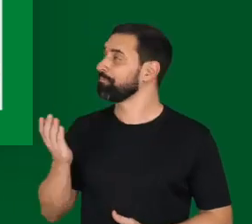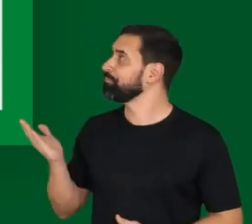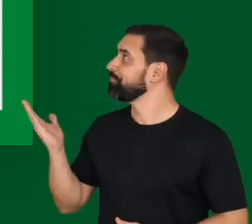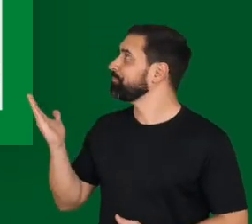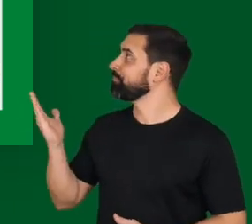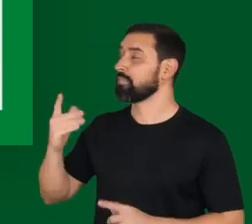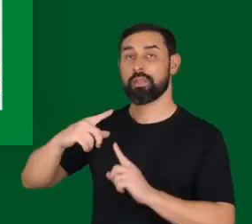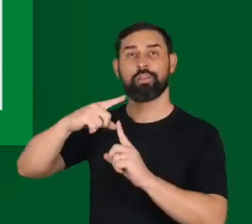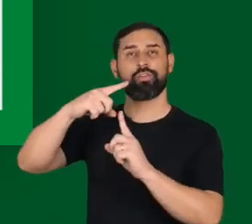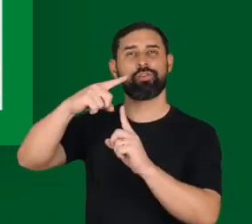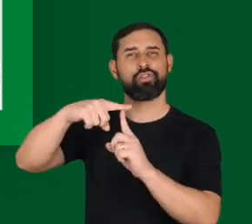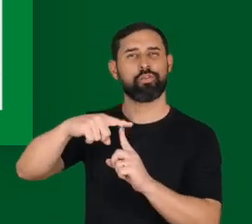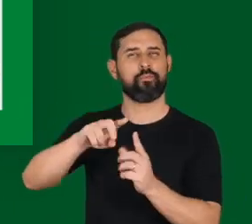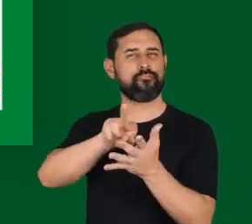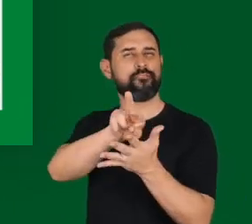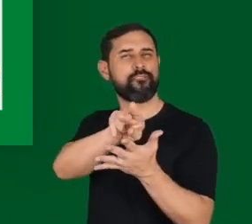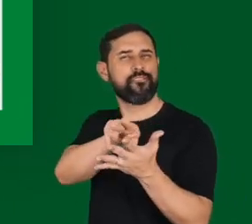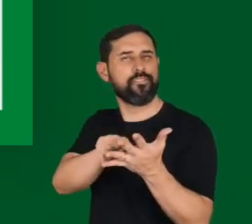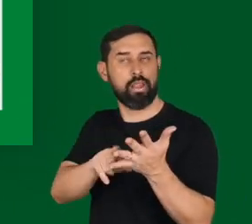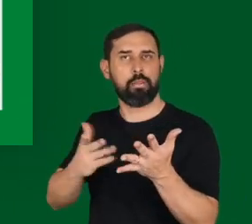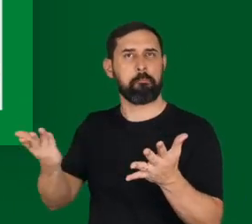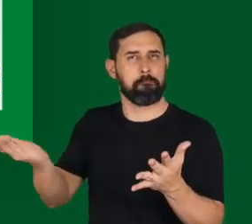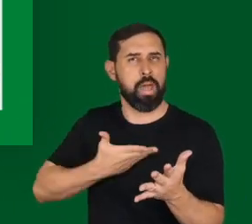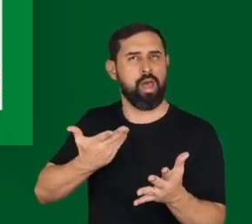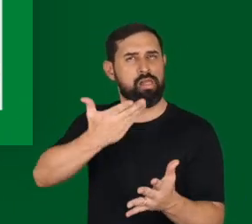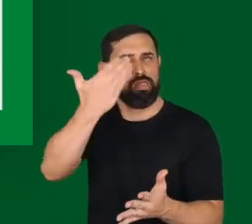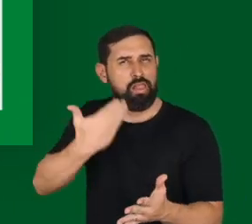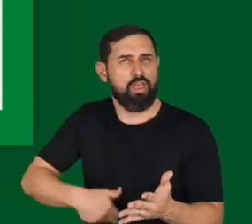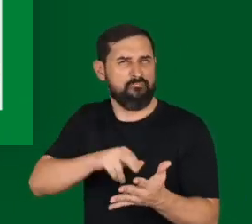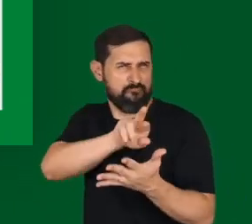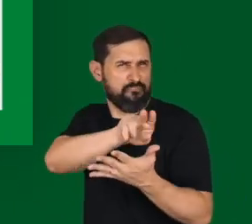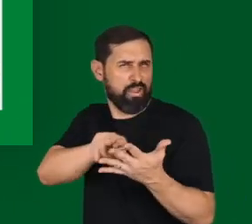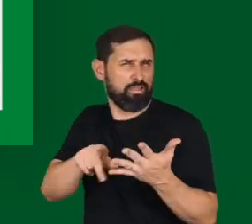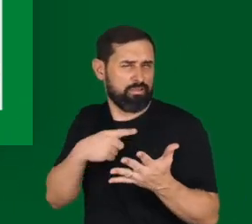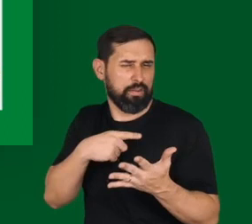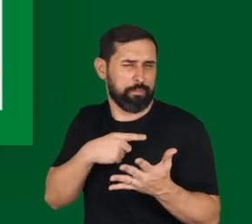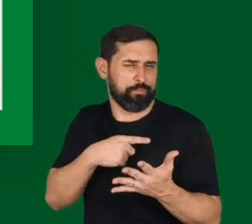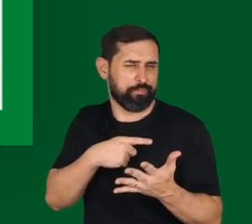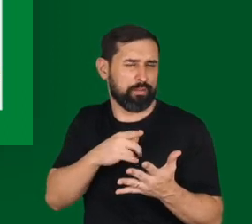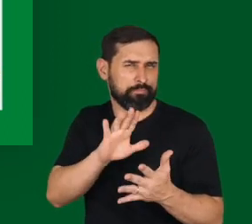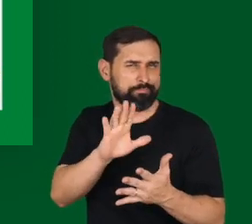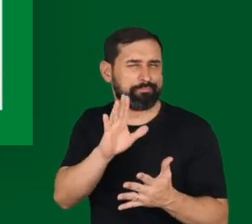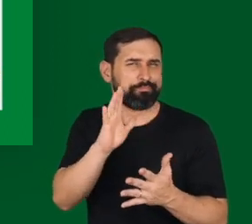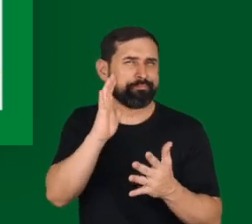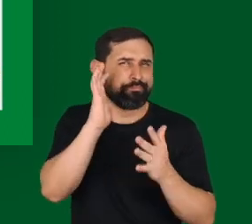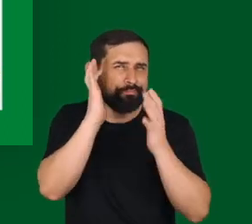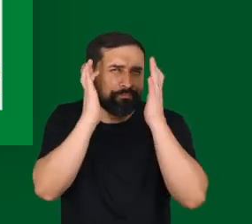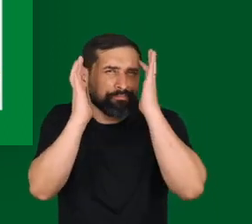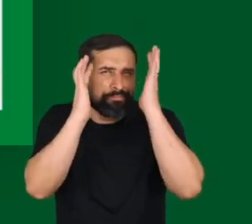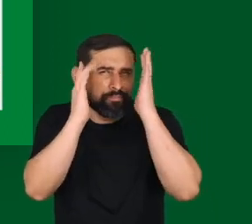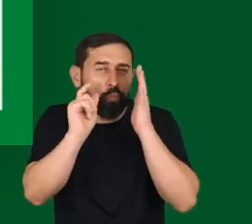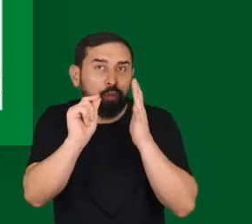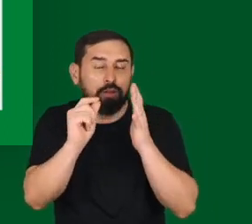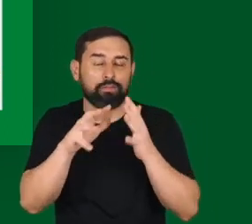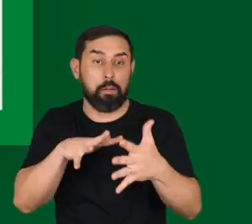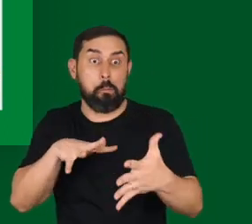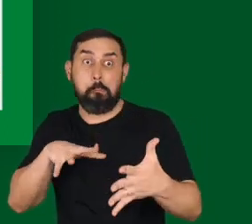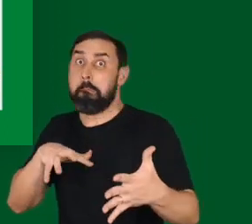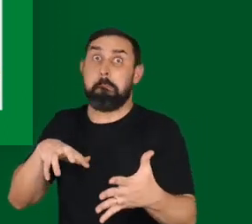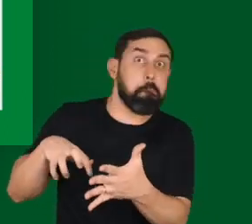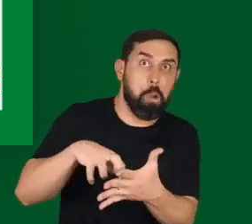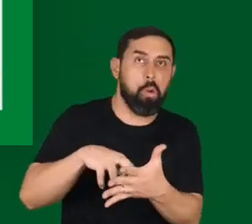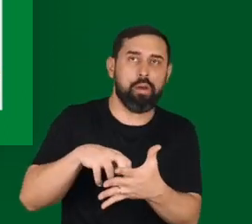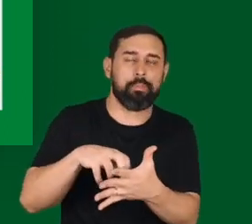Então, quais são os tipos e lesões, né, que a gente pode encontrar na criança? Pensando aí